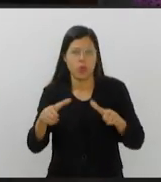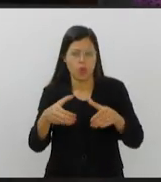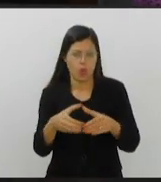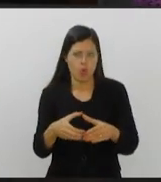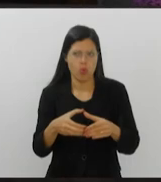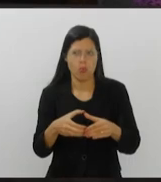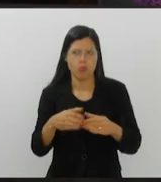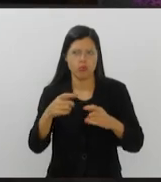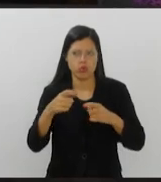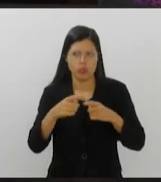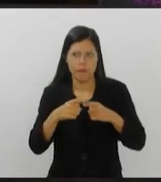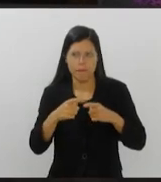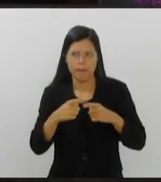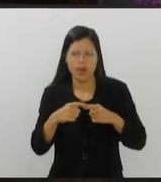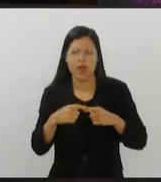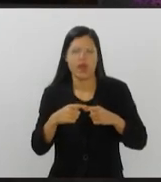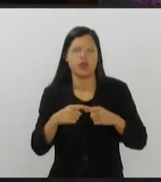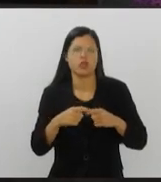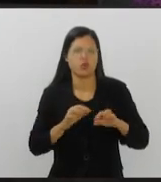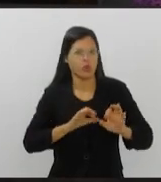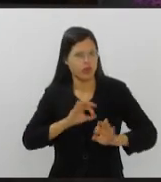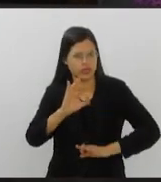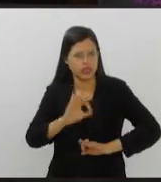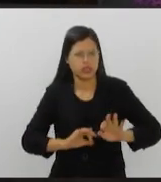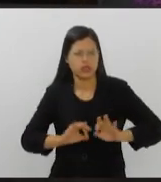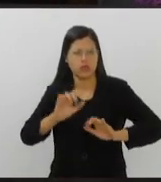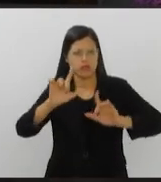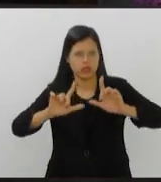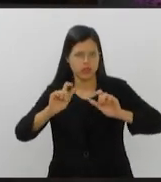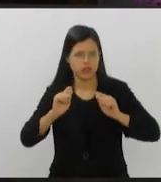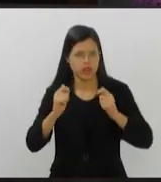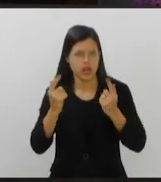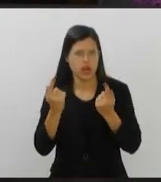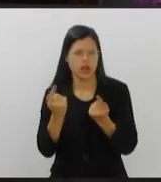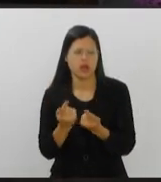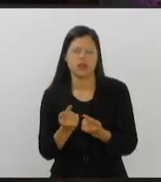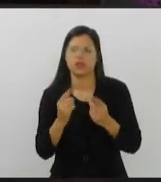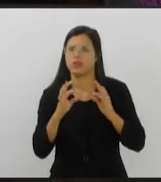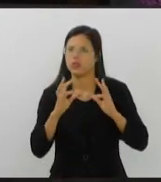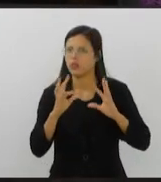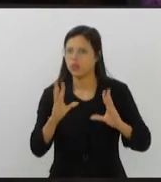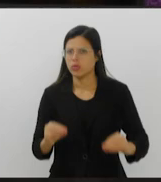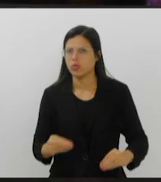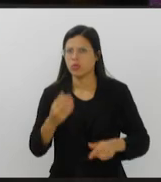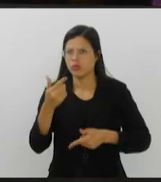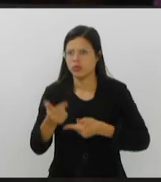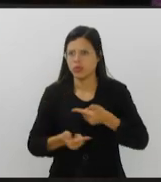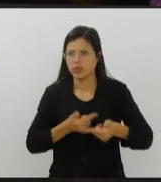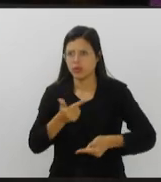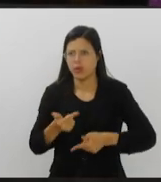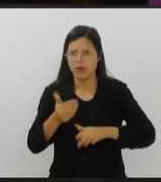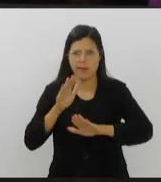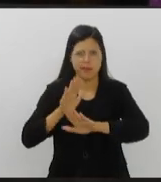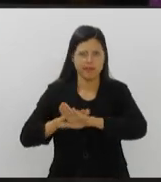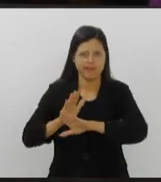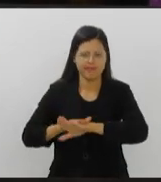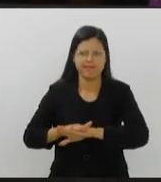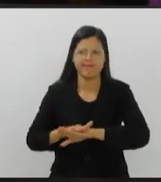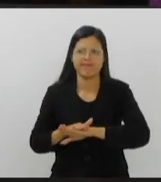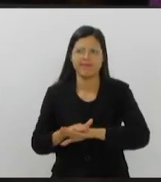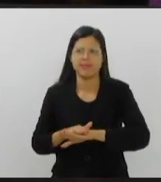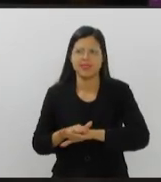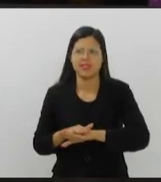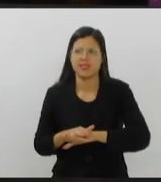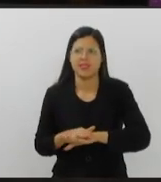de médicos, o cerimonial, a TV Alerge, a todos que trabalham nos bastidores aí, ó, tem